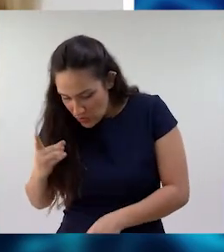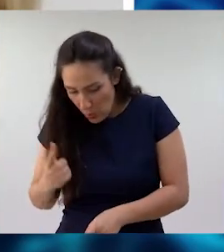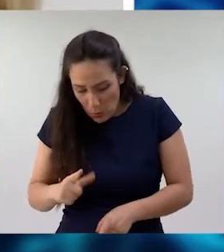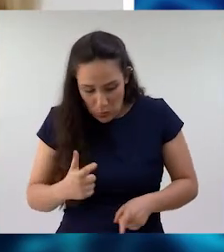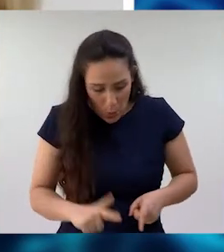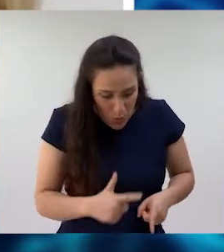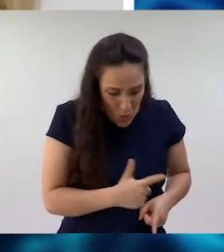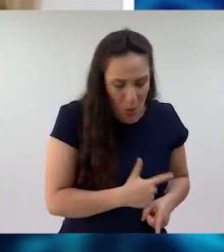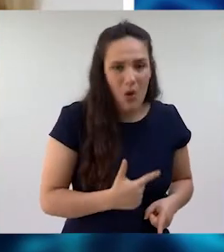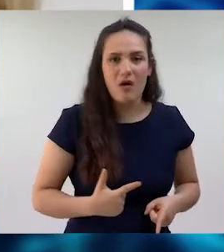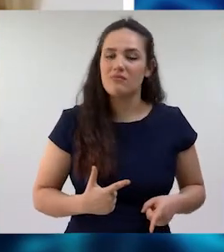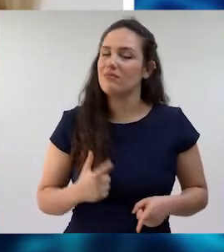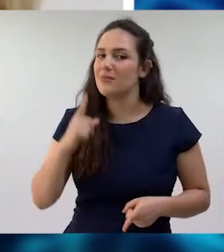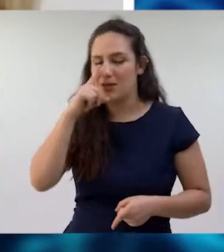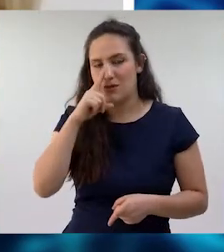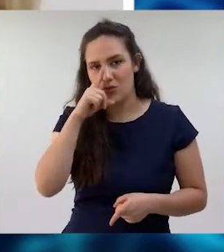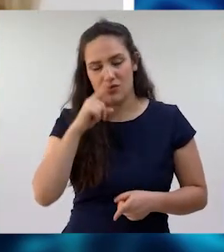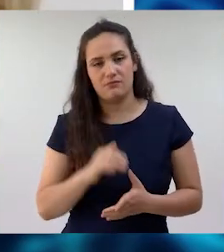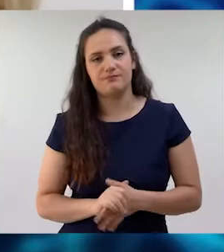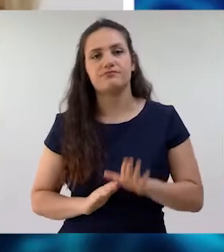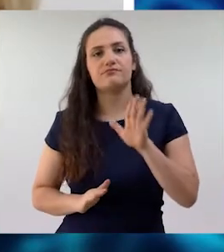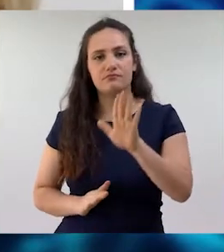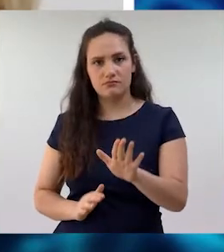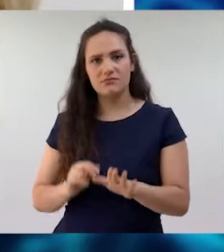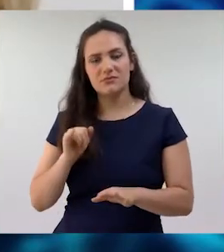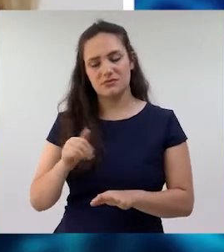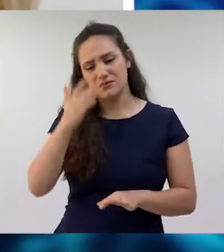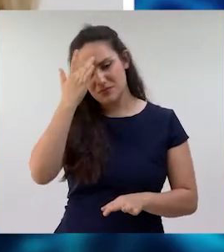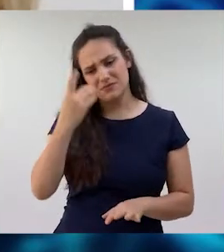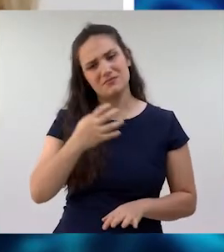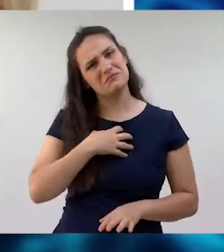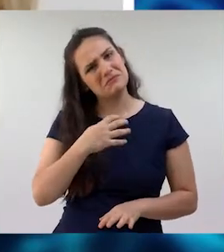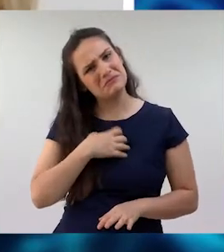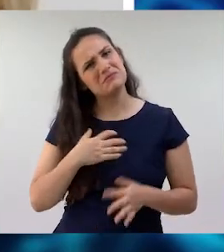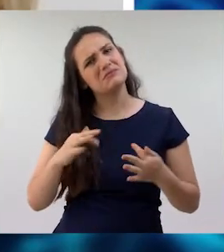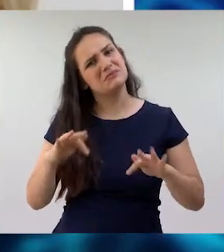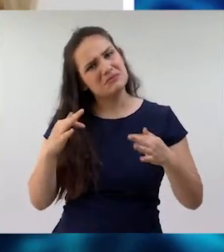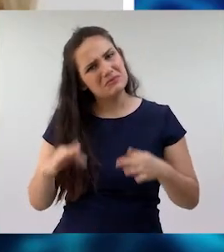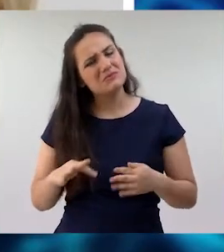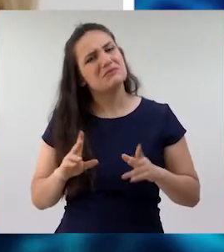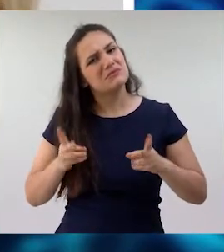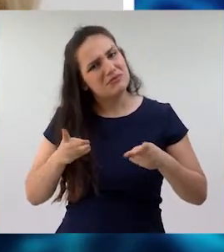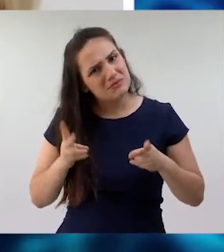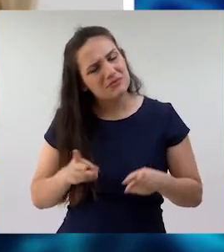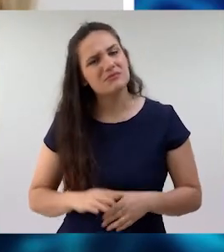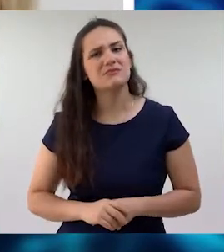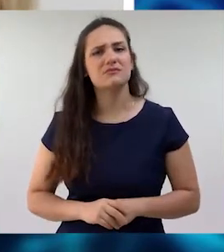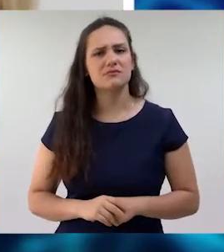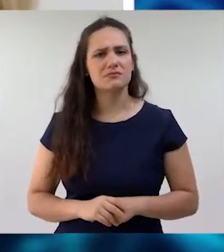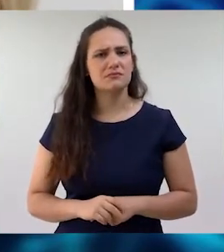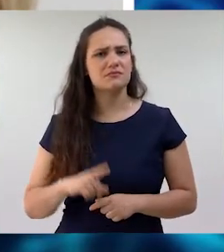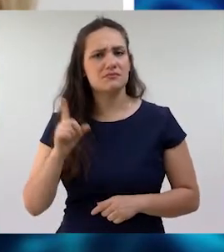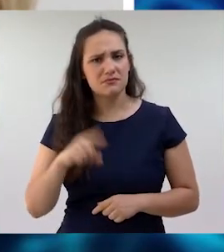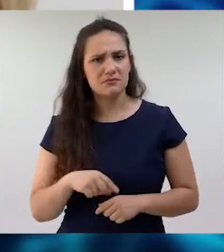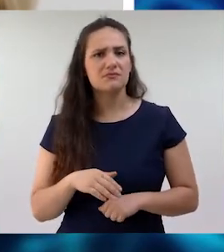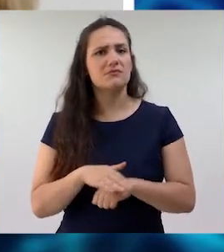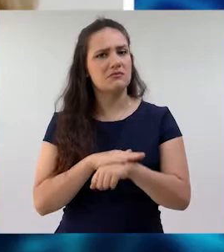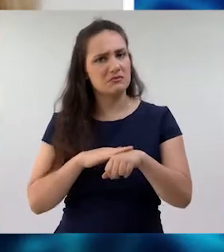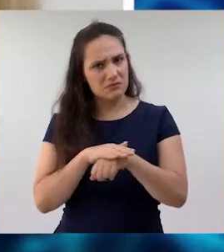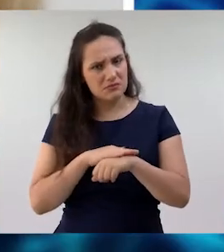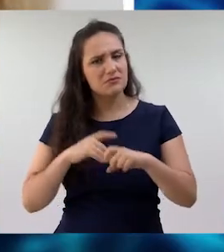então, a pessoa sentiu a dor, sentiu esse mal-estar, procura